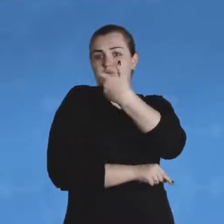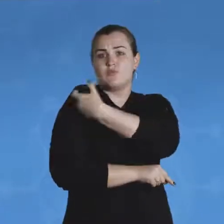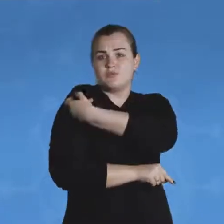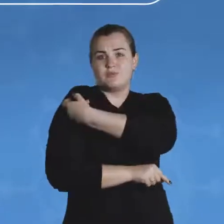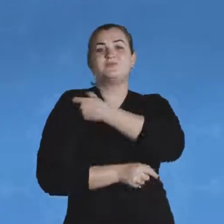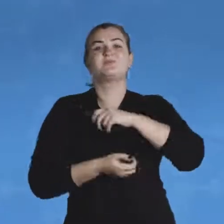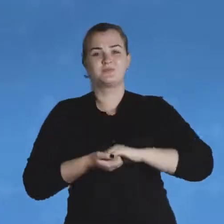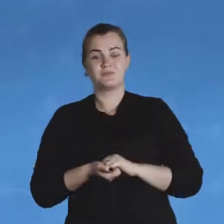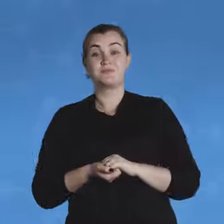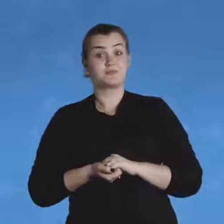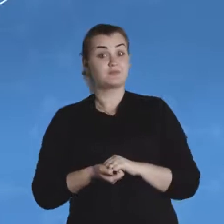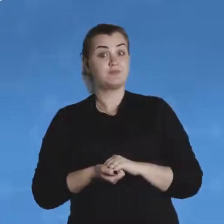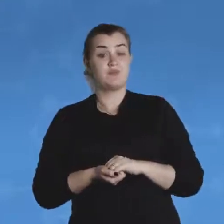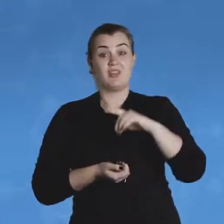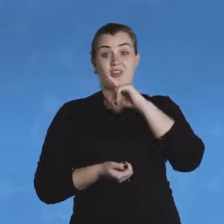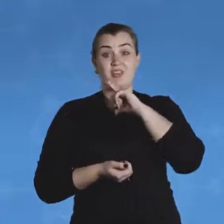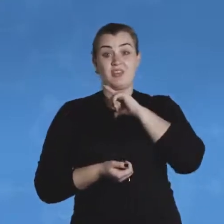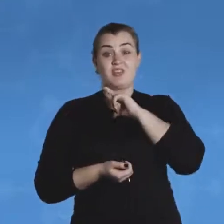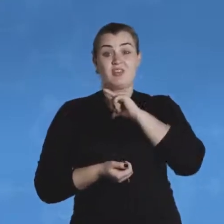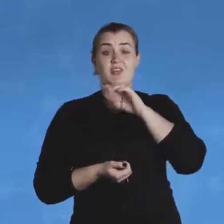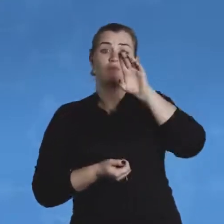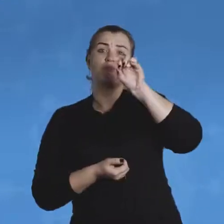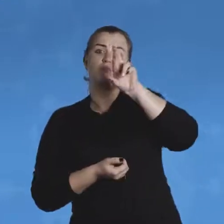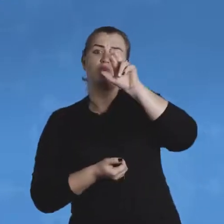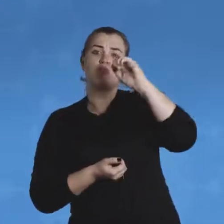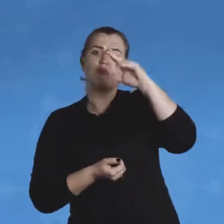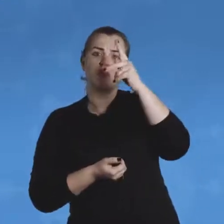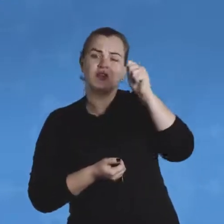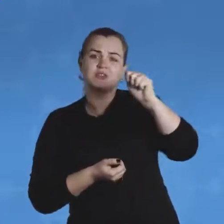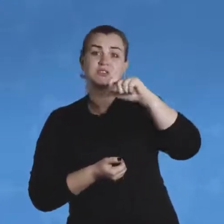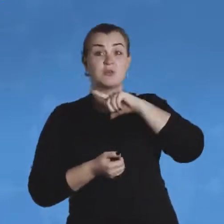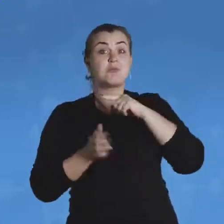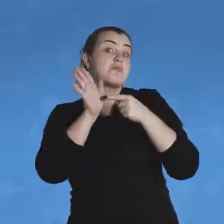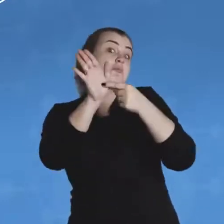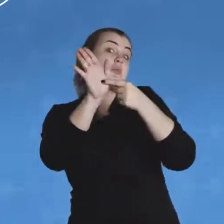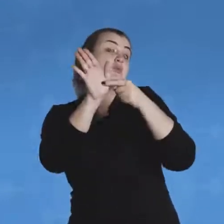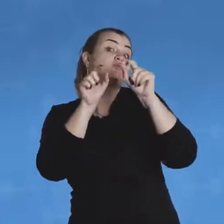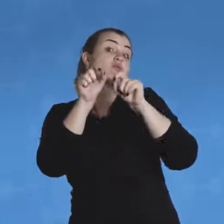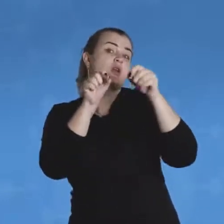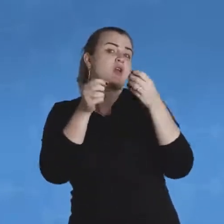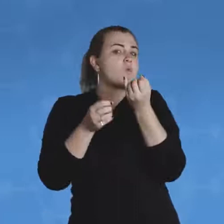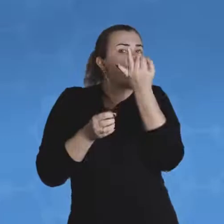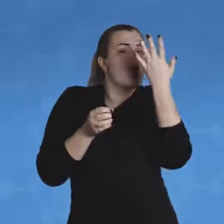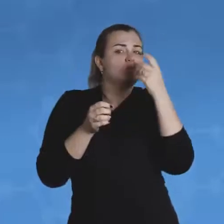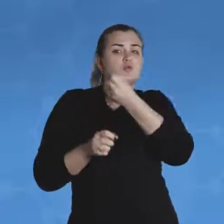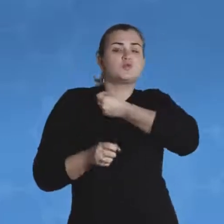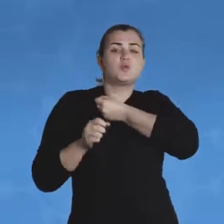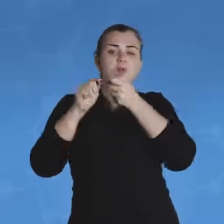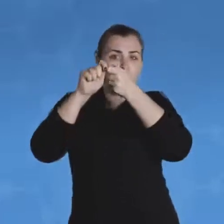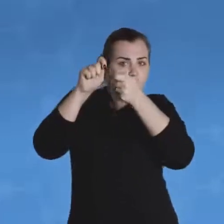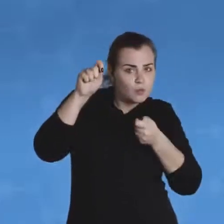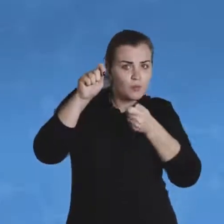a agulha. Esta borracha no final do êmbolo permite registrar a dose aspirada de insulina. É importante lembrar